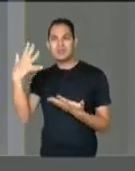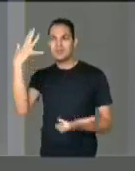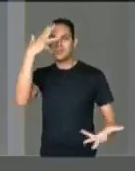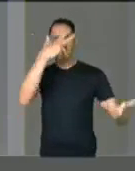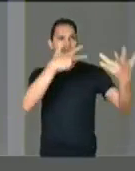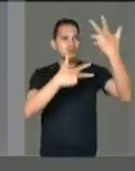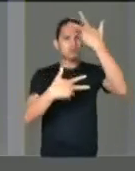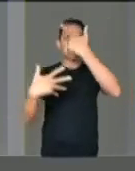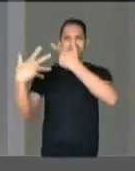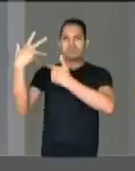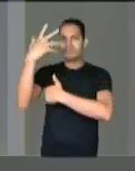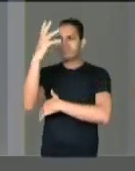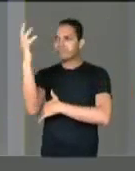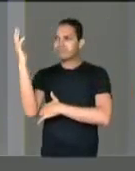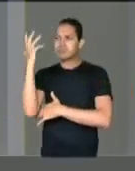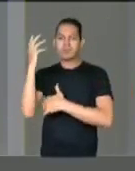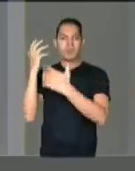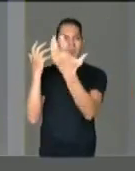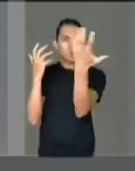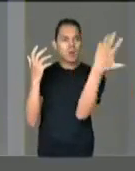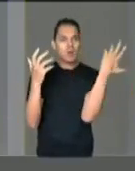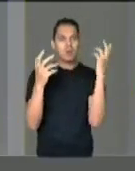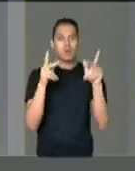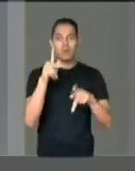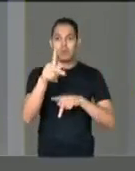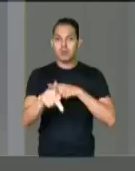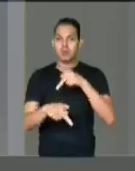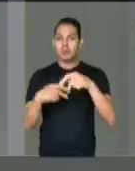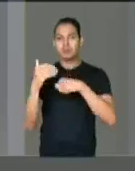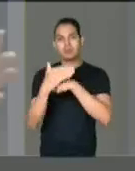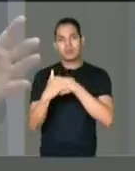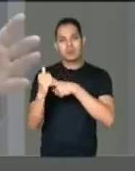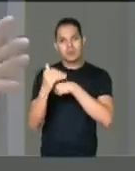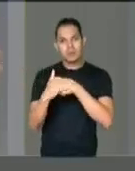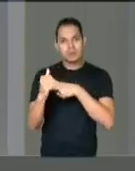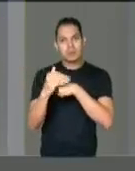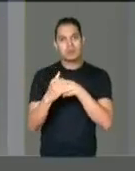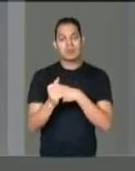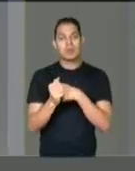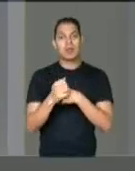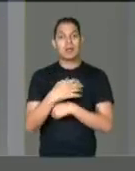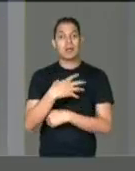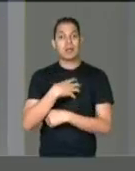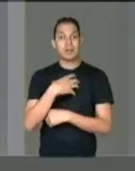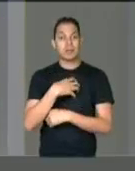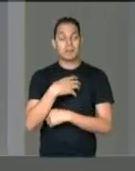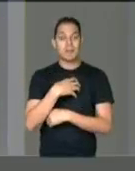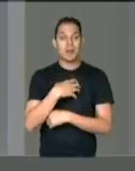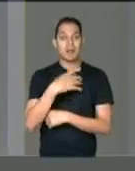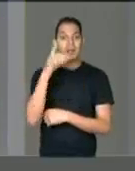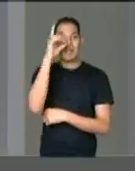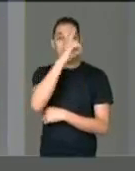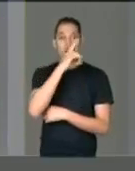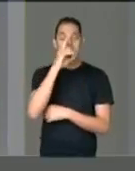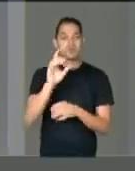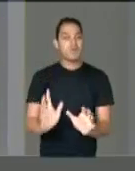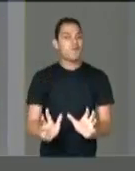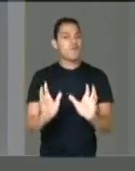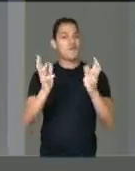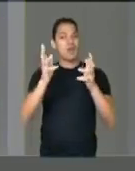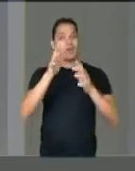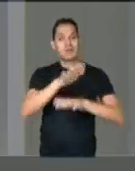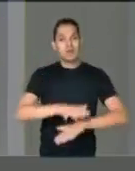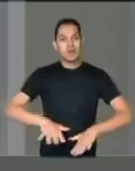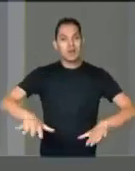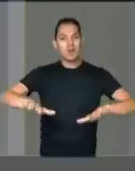naturais, a Bahia de um povo acolhedor. A Bahia estava em festa, a Bahia estava